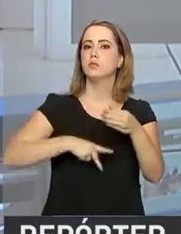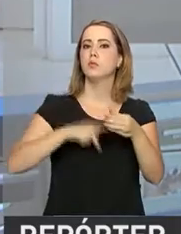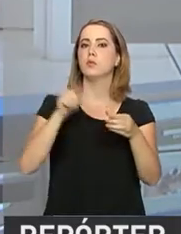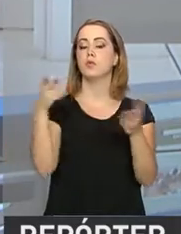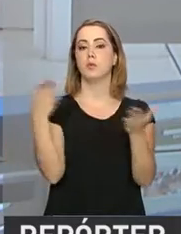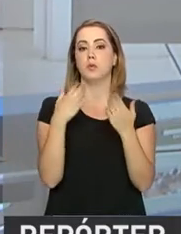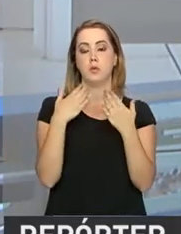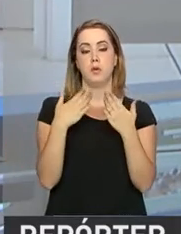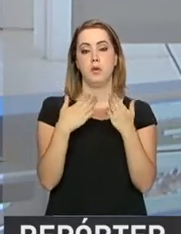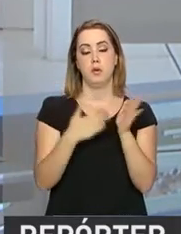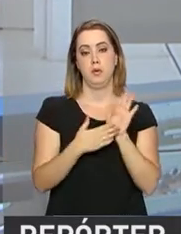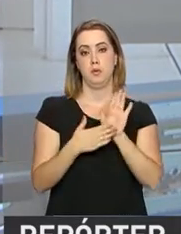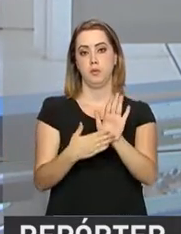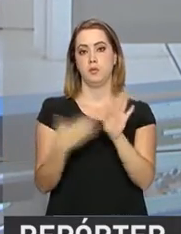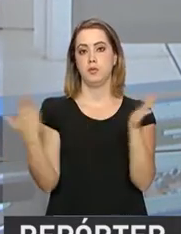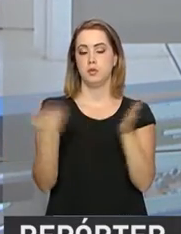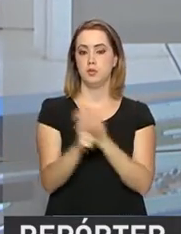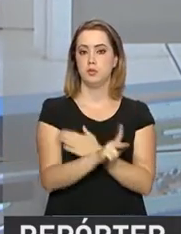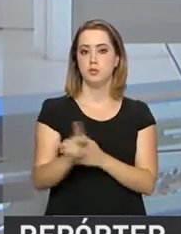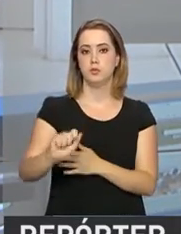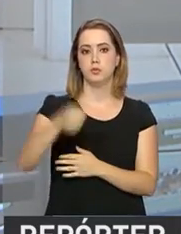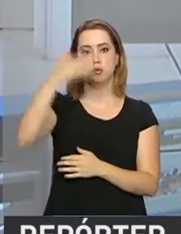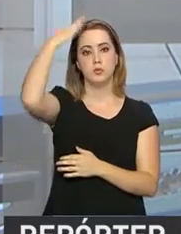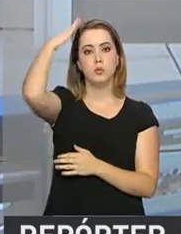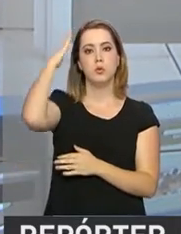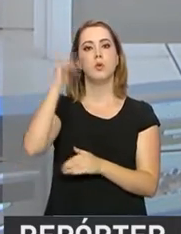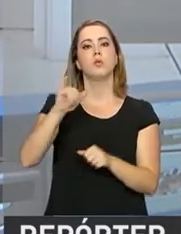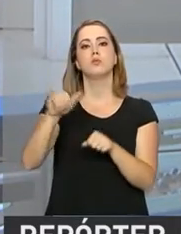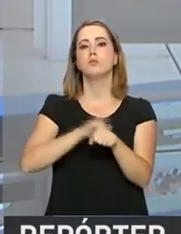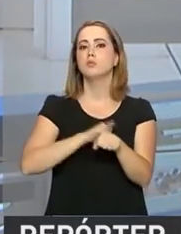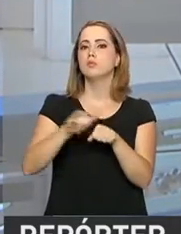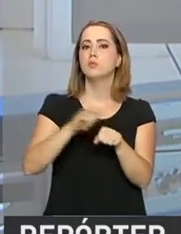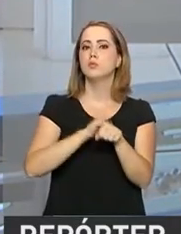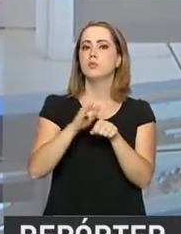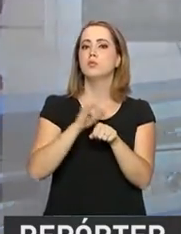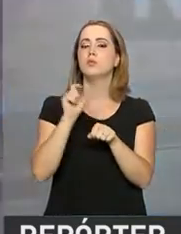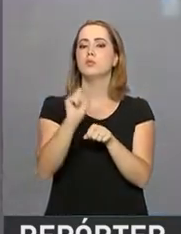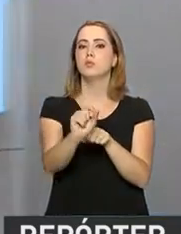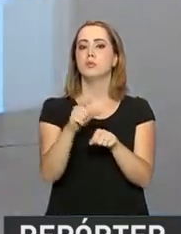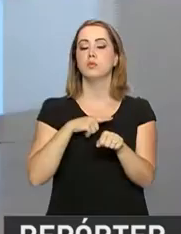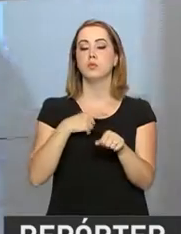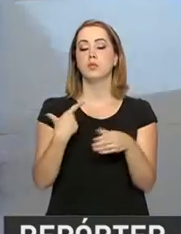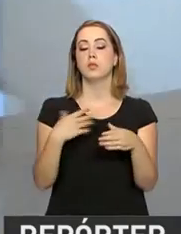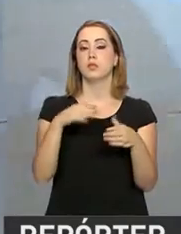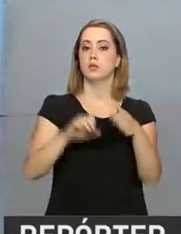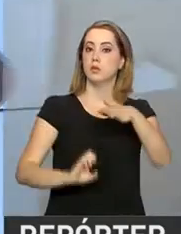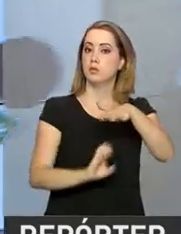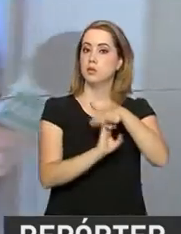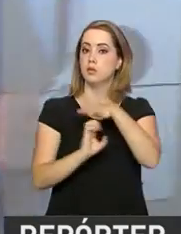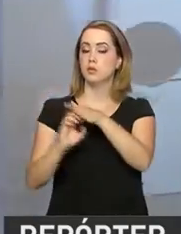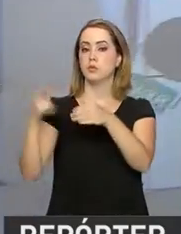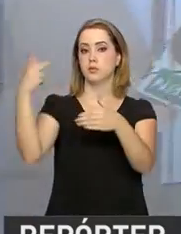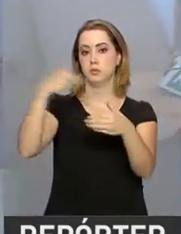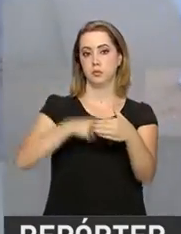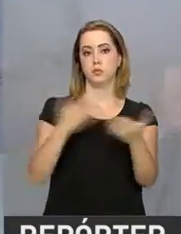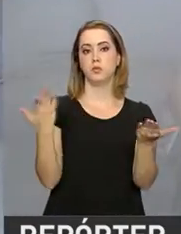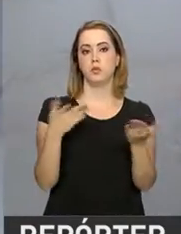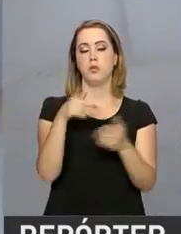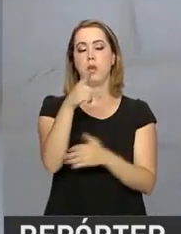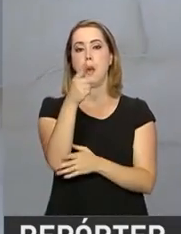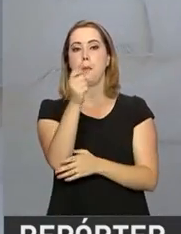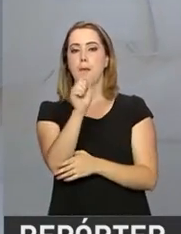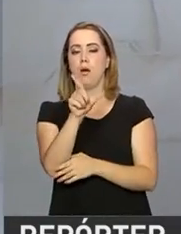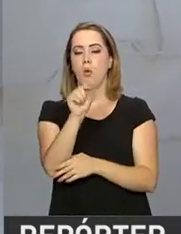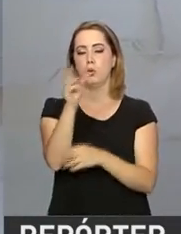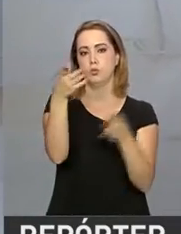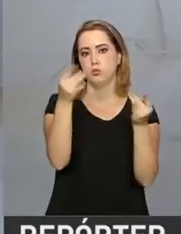apresentou hoje ao presidente Michel Temer o plano estratégico da companhia. O repórter Paulo Lassalve traz ao vivo, direto do Palácio